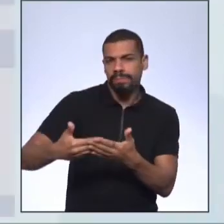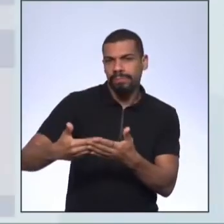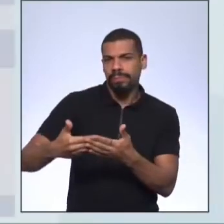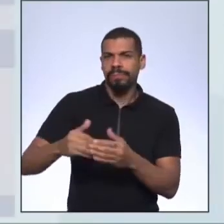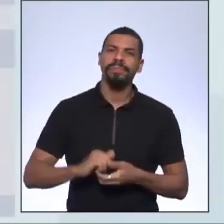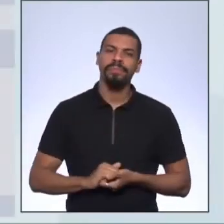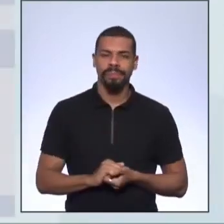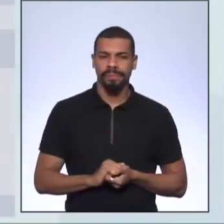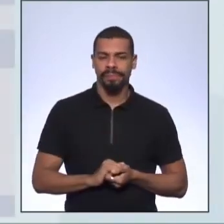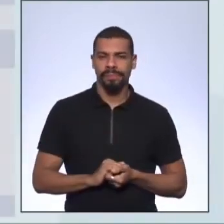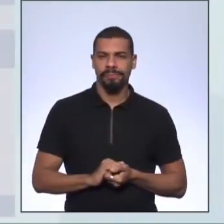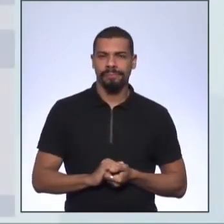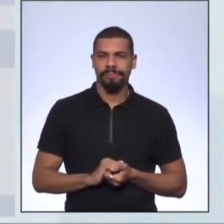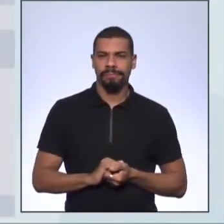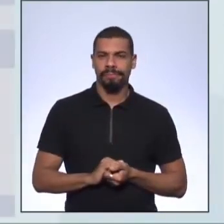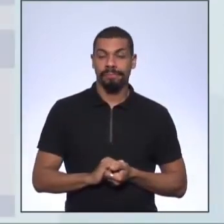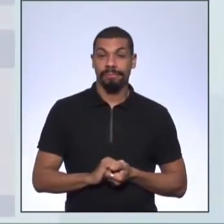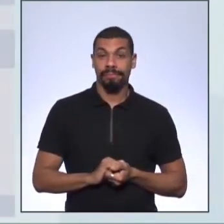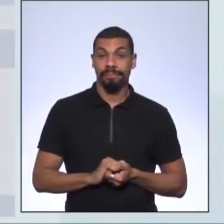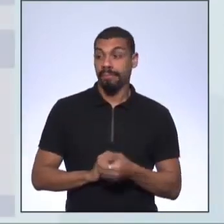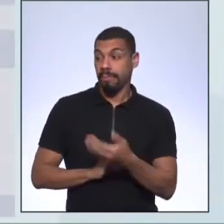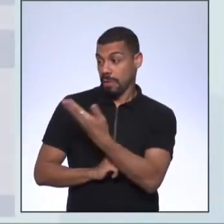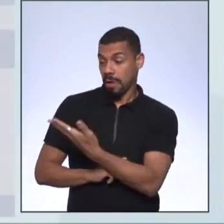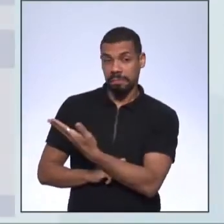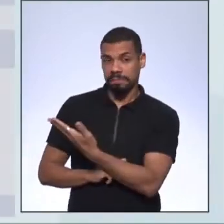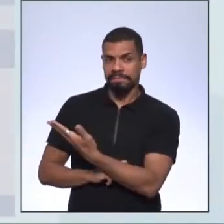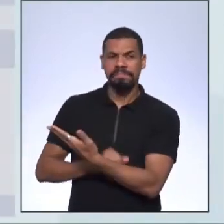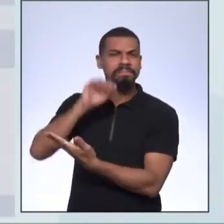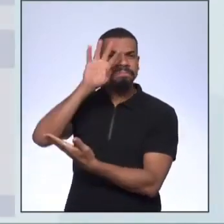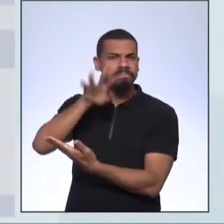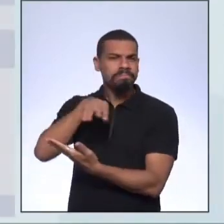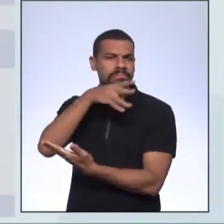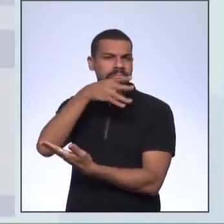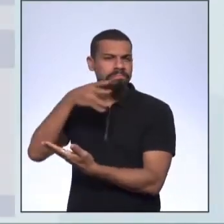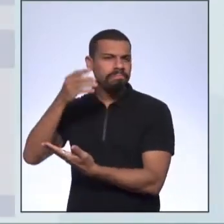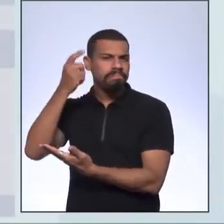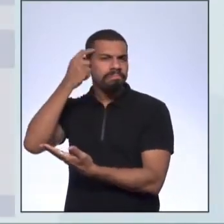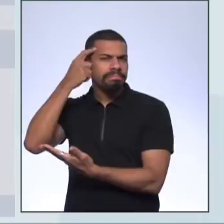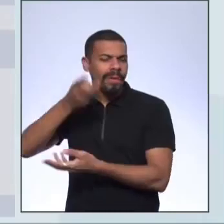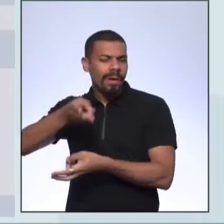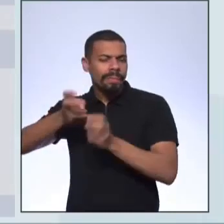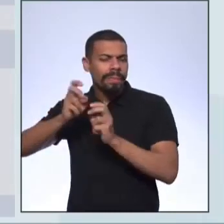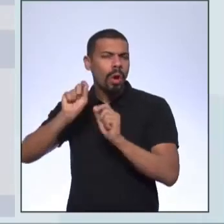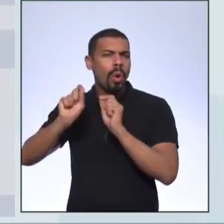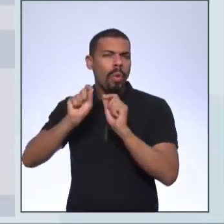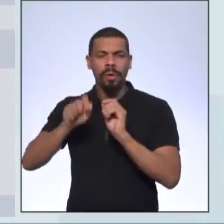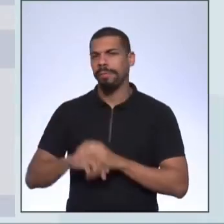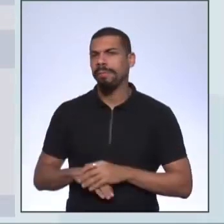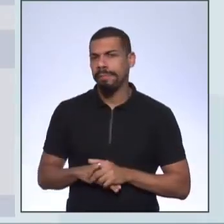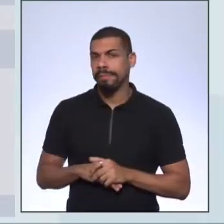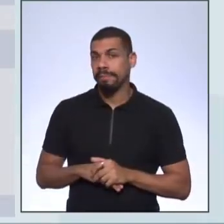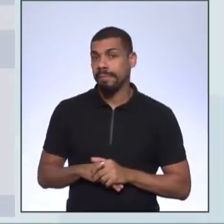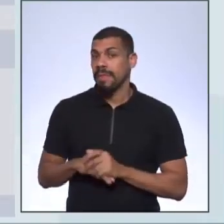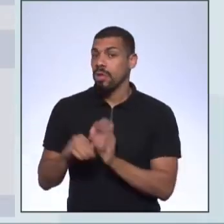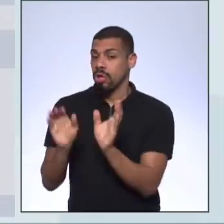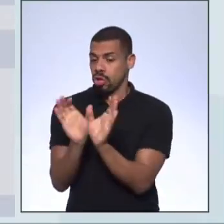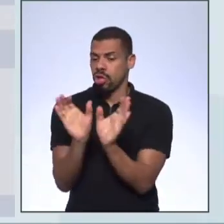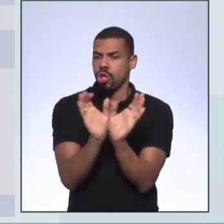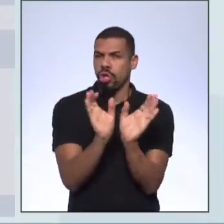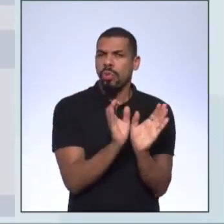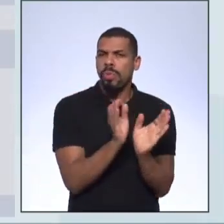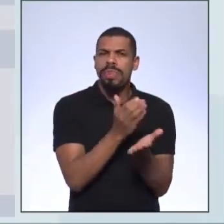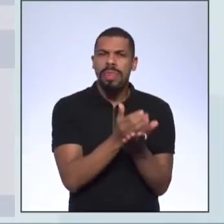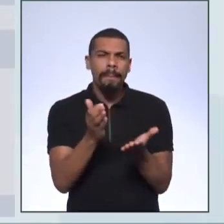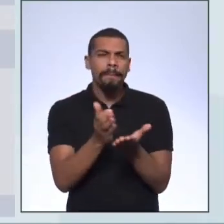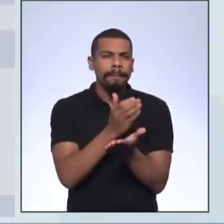grupos, ok? Então, nesse slide aqui, a gente percebe que tem esses grupos divididos, né? Então,